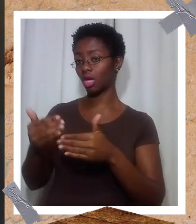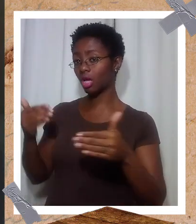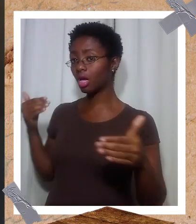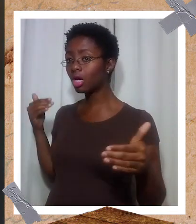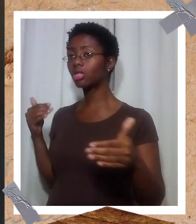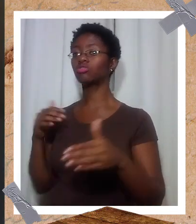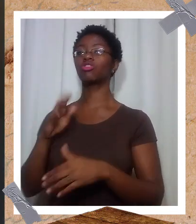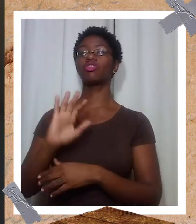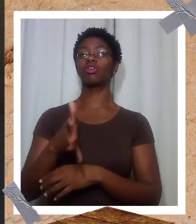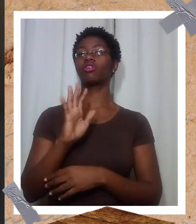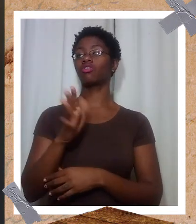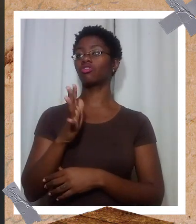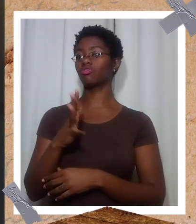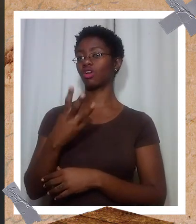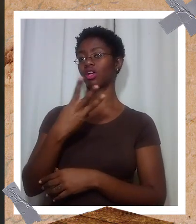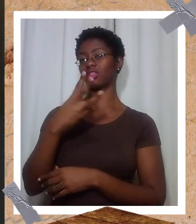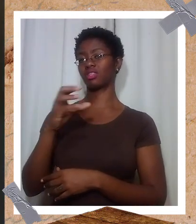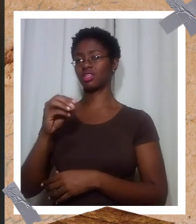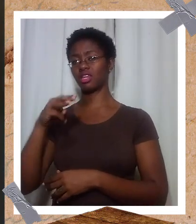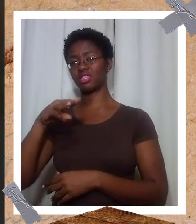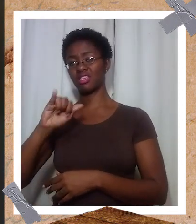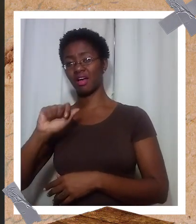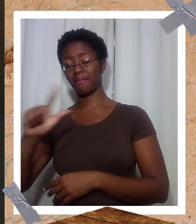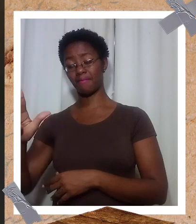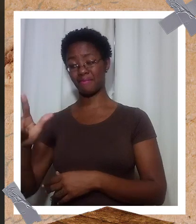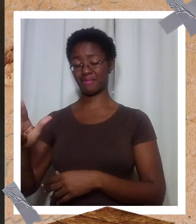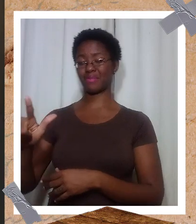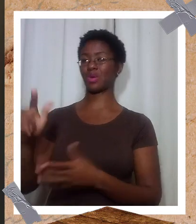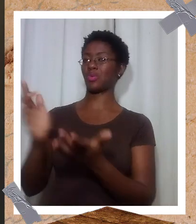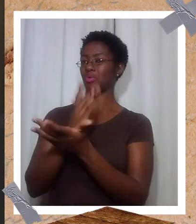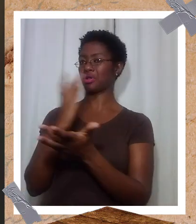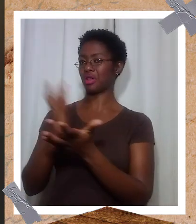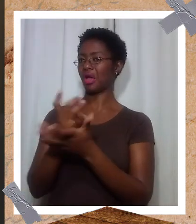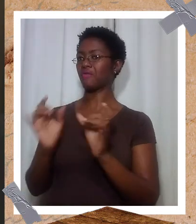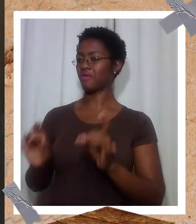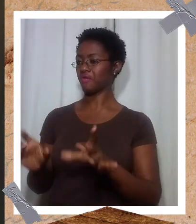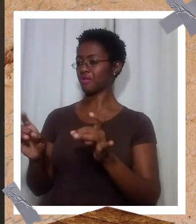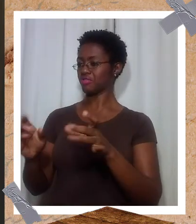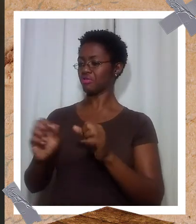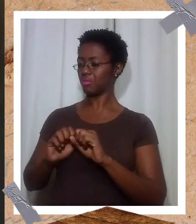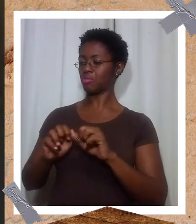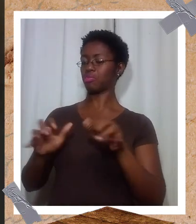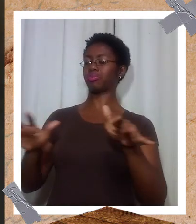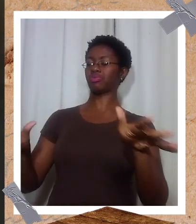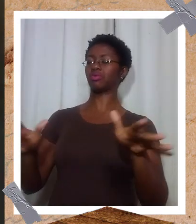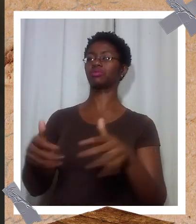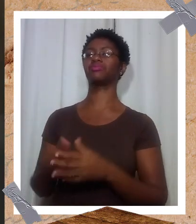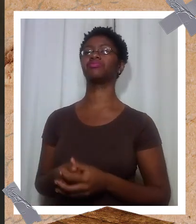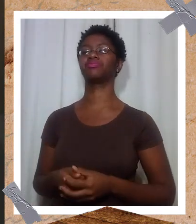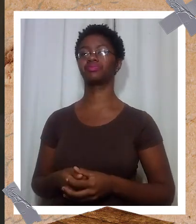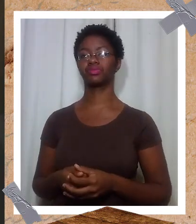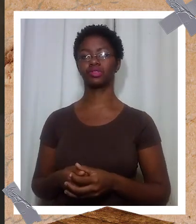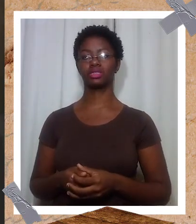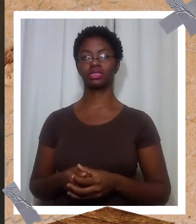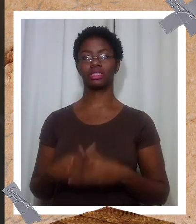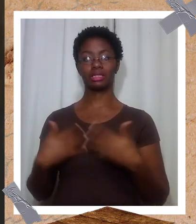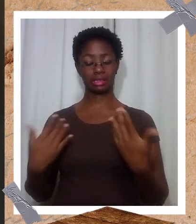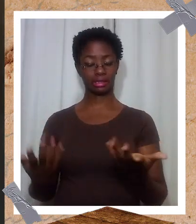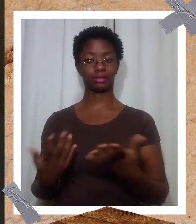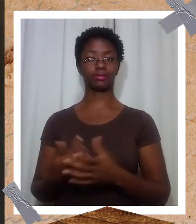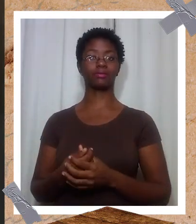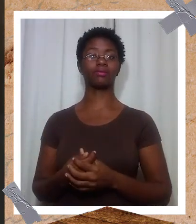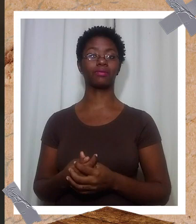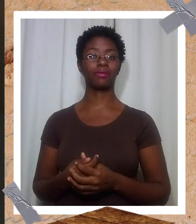uma circulação de 30 mil exemplares, né? E eu ouvi um relato assim